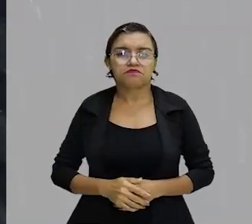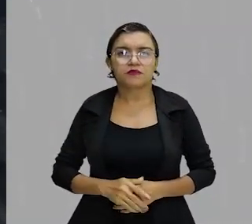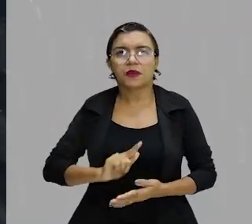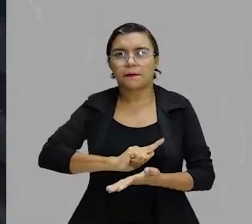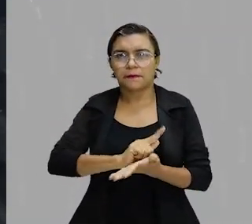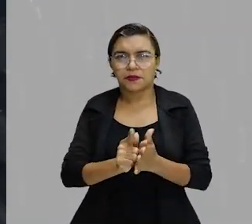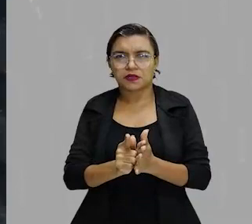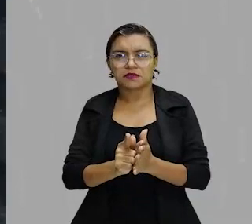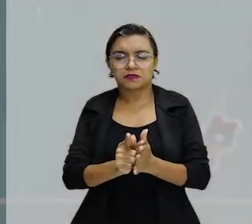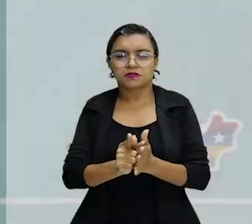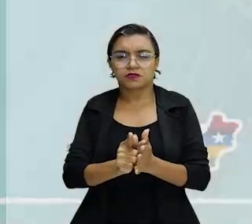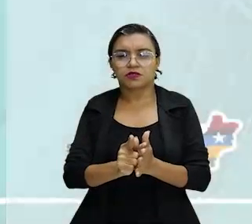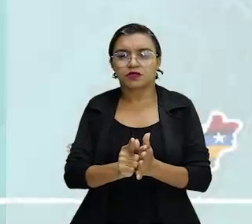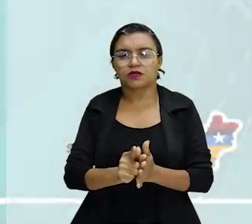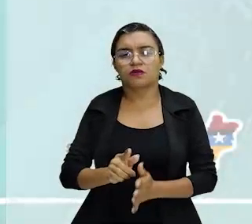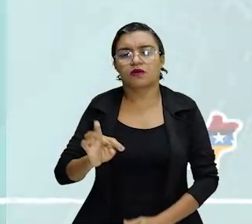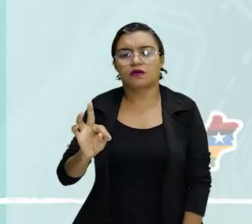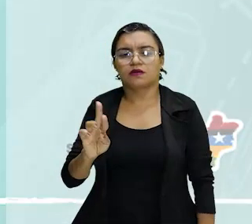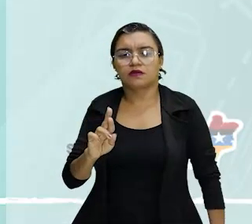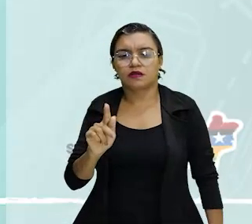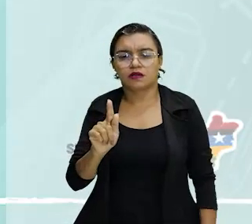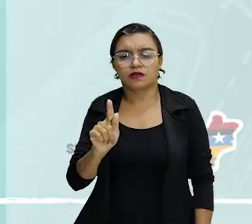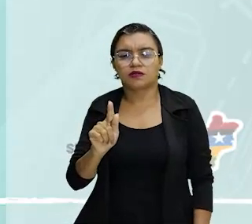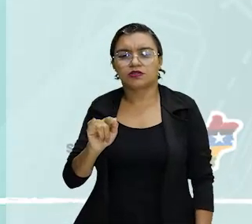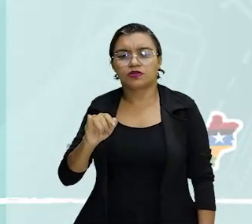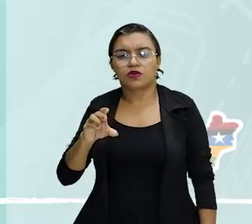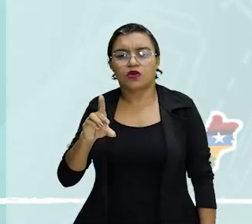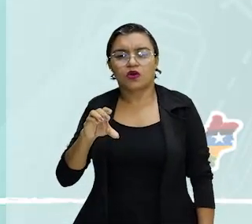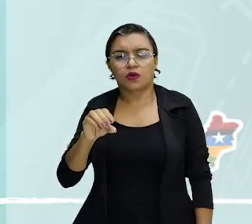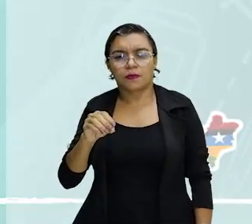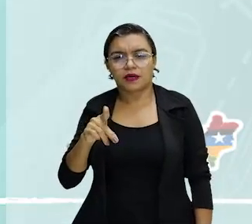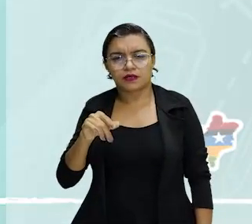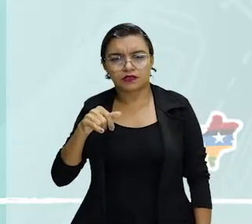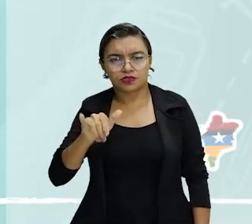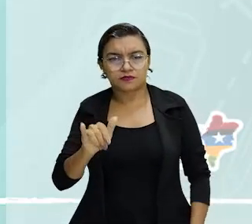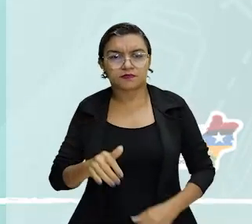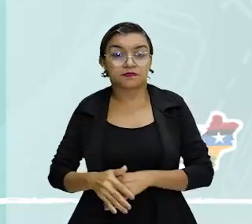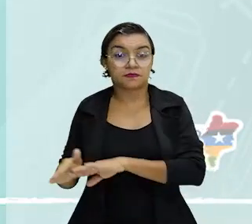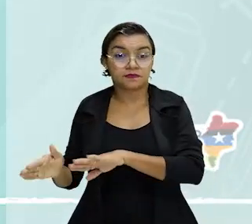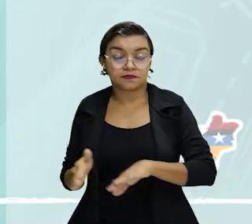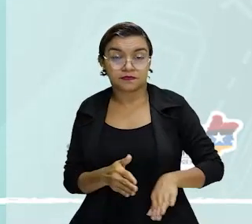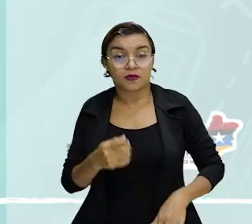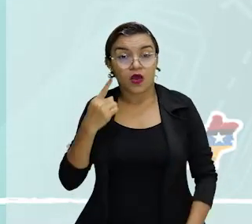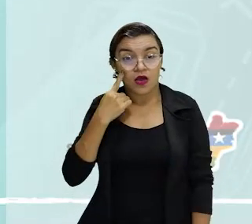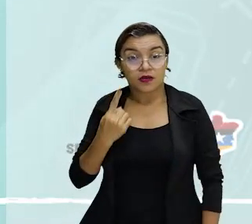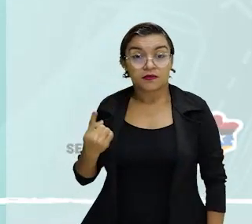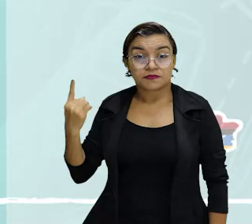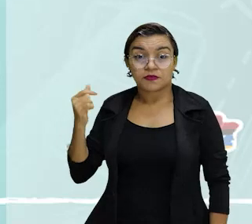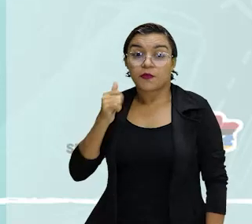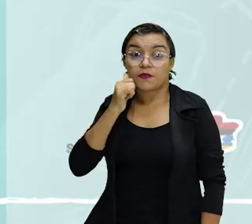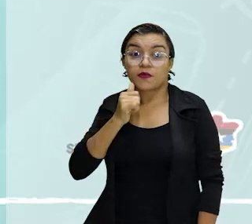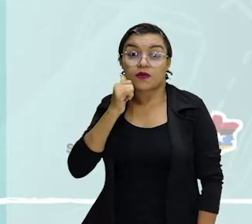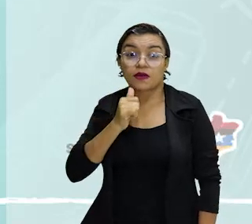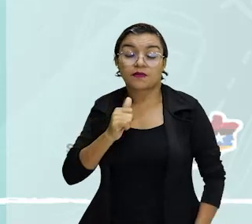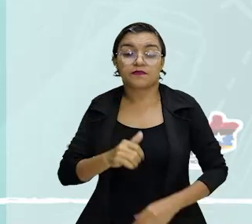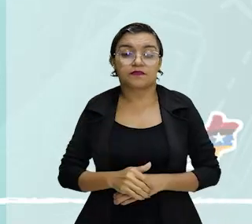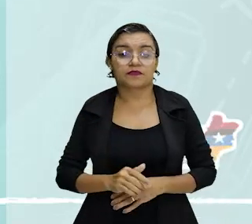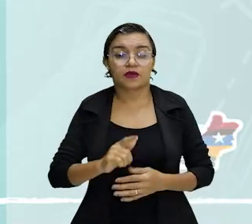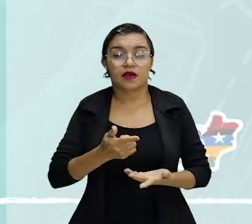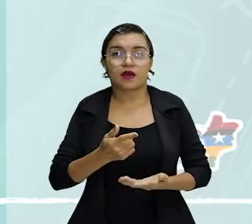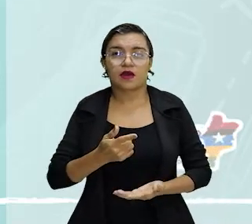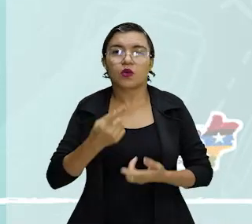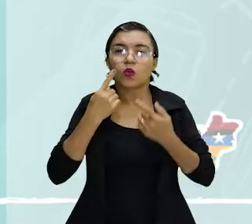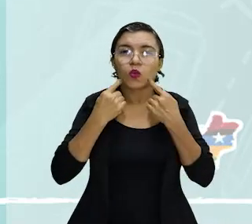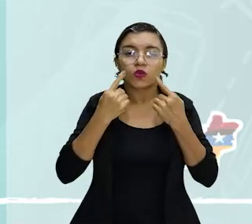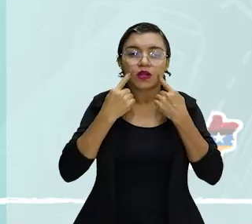de tragicomédia. Tá? E agora nós vamos falar um pouquinho sobre Elizabethan Drama, que é o drama